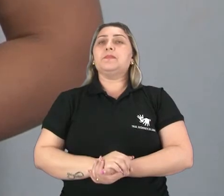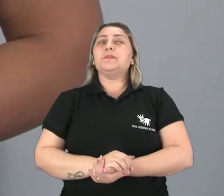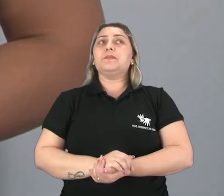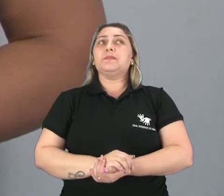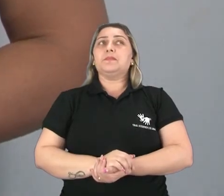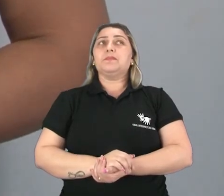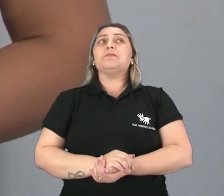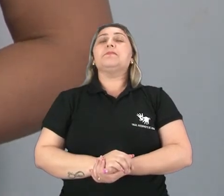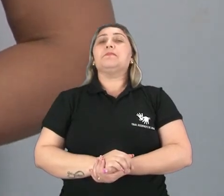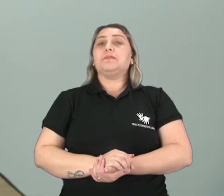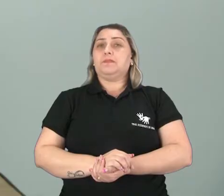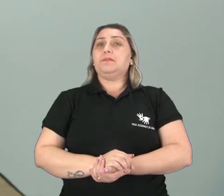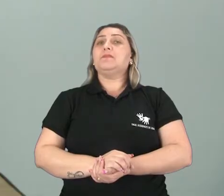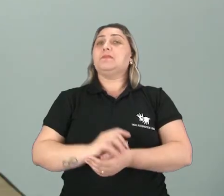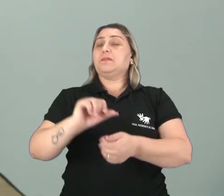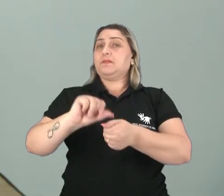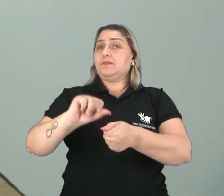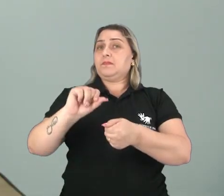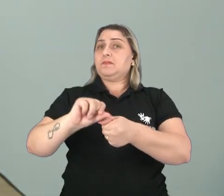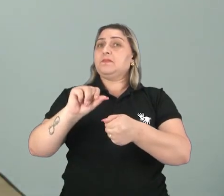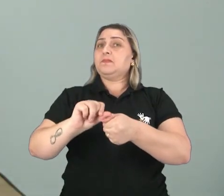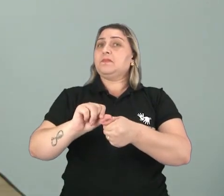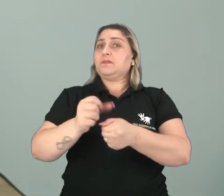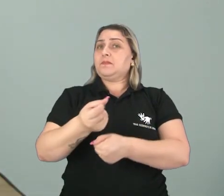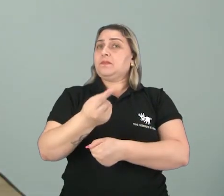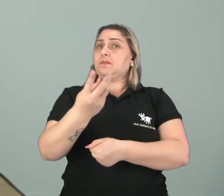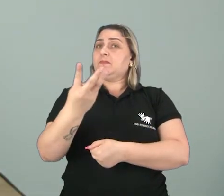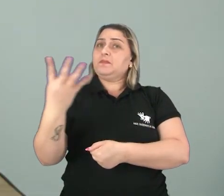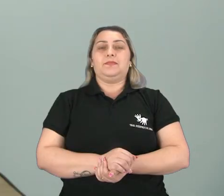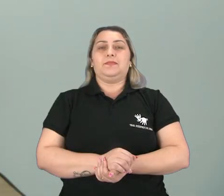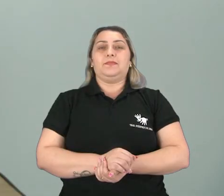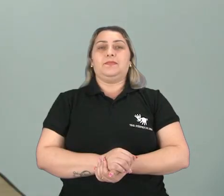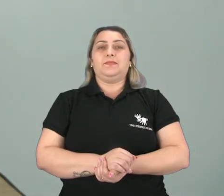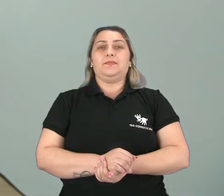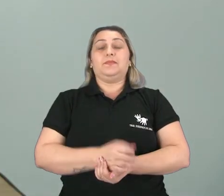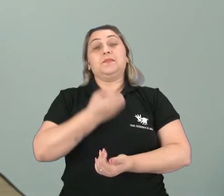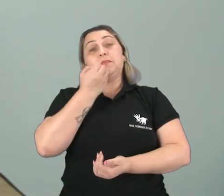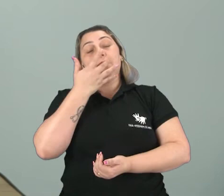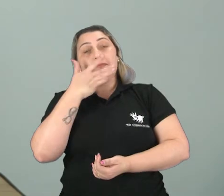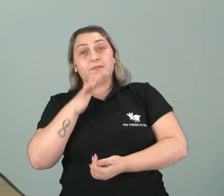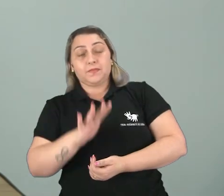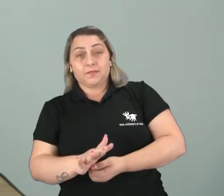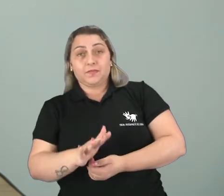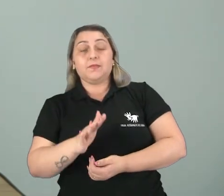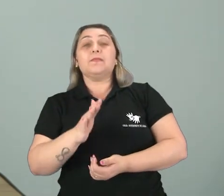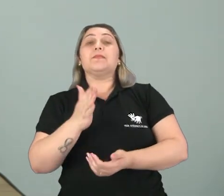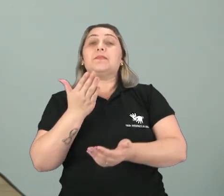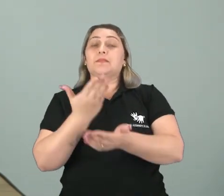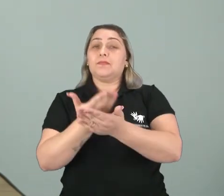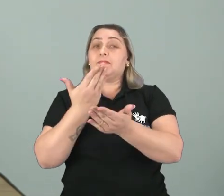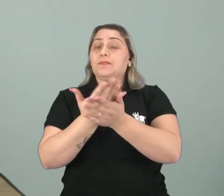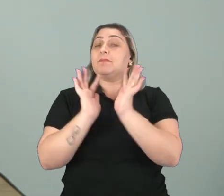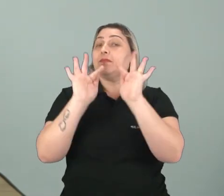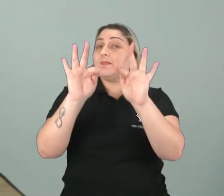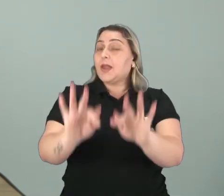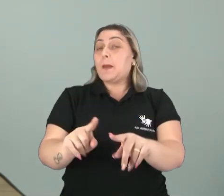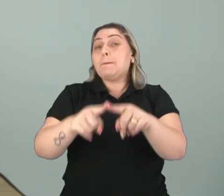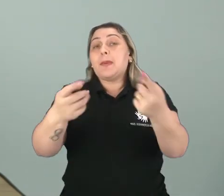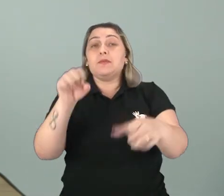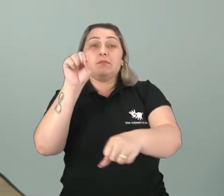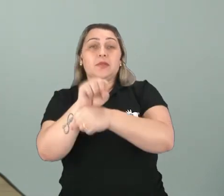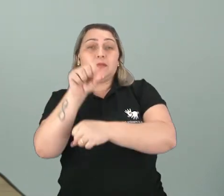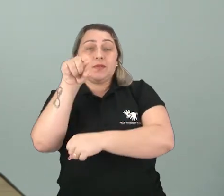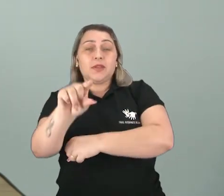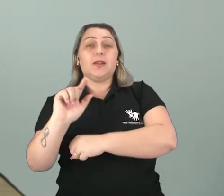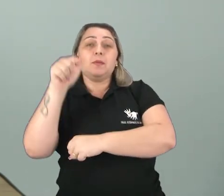12. Nós acabamos de fazer a quantificação. Bom, crianças, a nossa jornada acaba aqui, mas eu